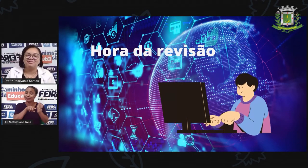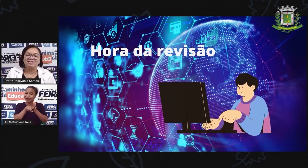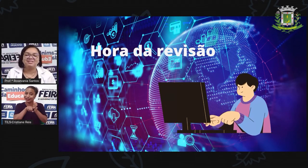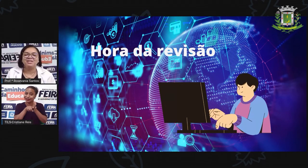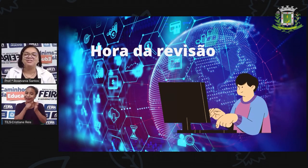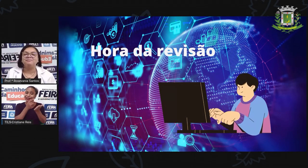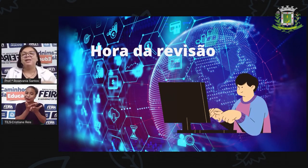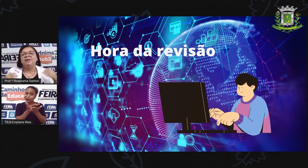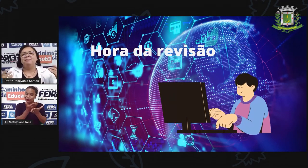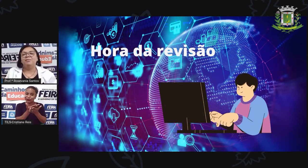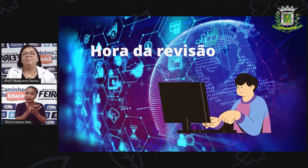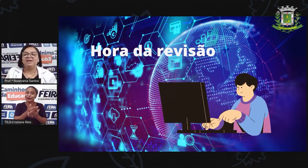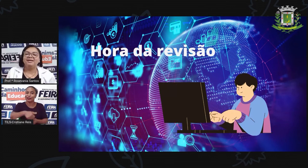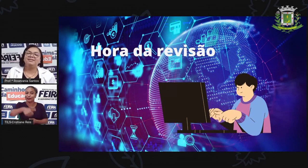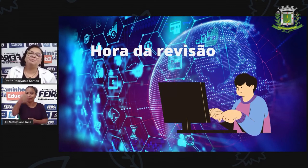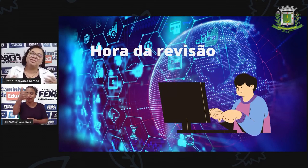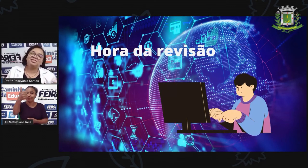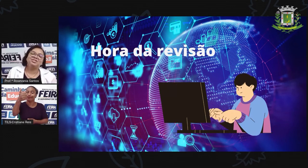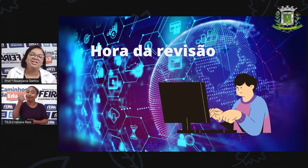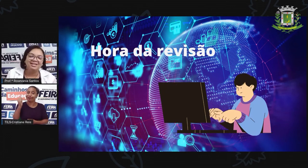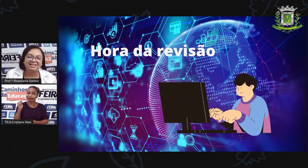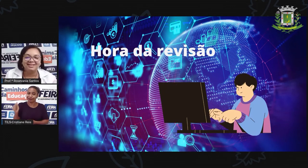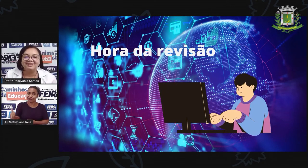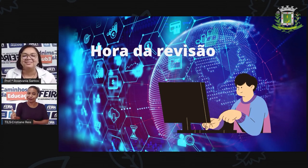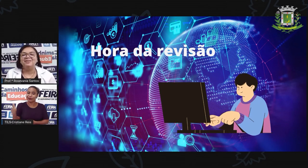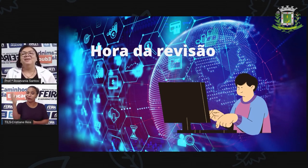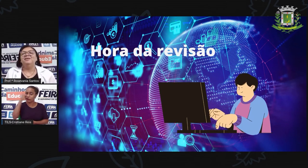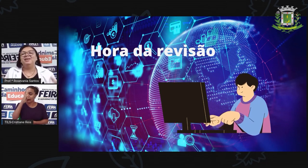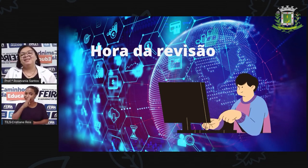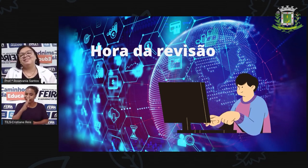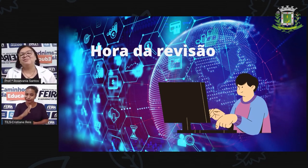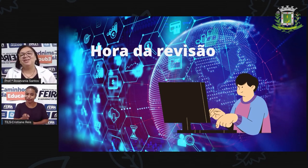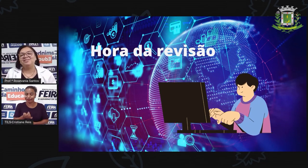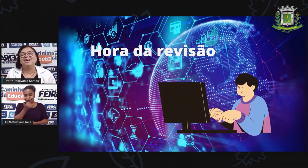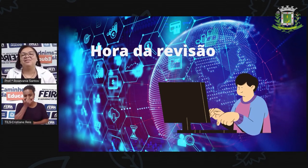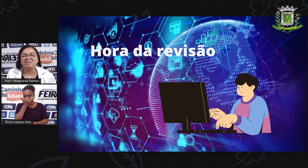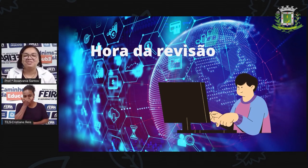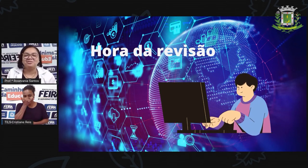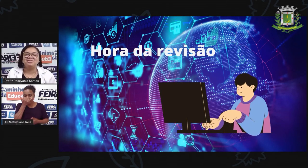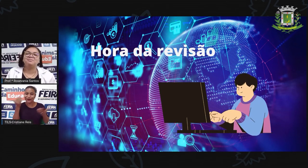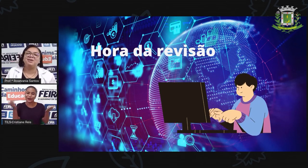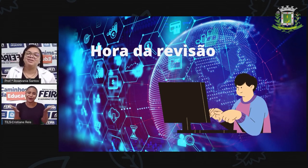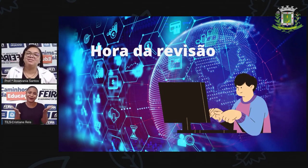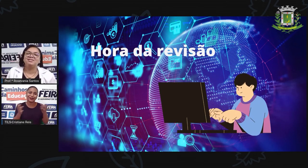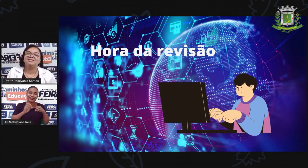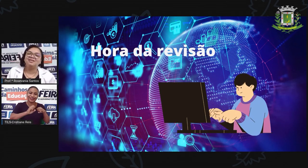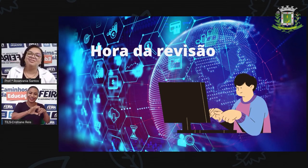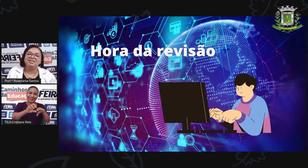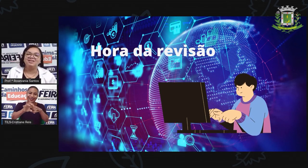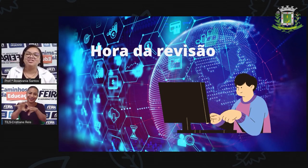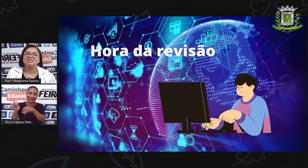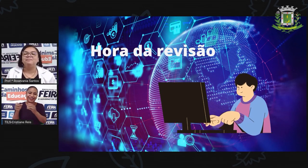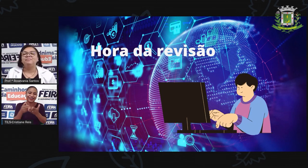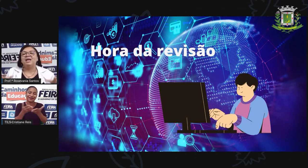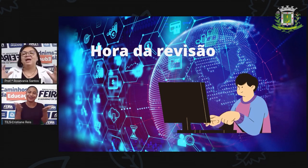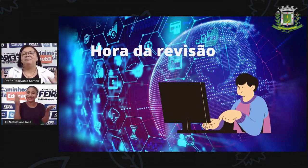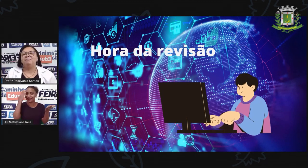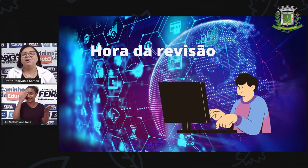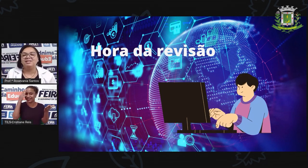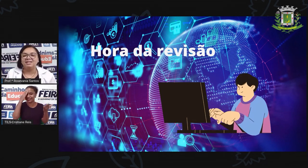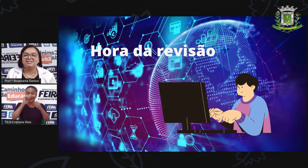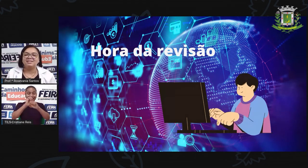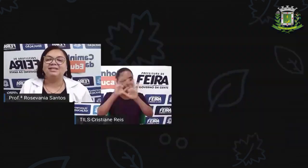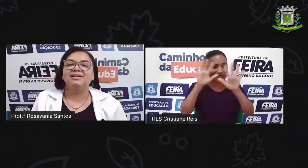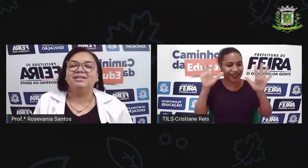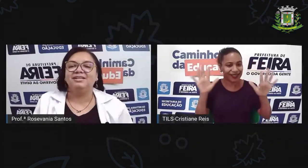fizemos, infelizmente, bom pra eles, pra gente nem tanto, e essa foi a nossa aula de hoje, espero que vocês tenham entendido a